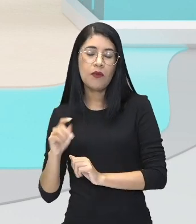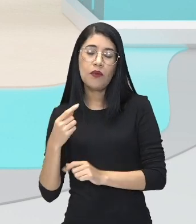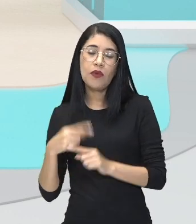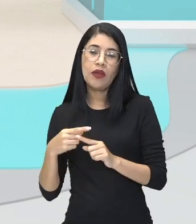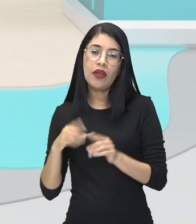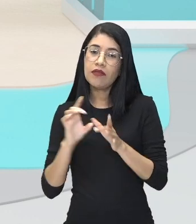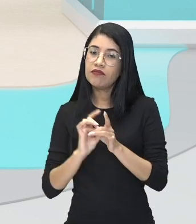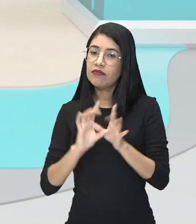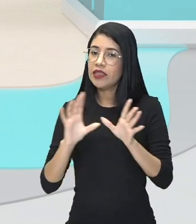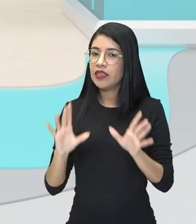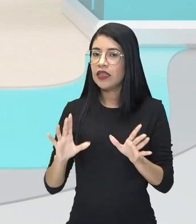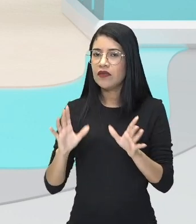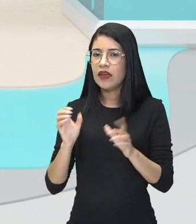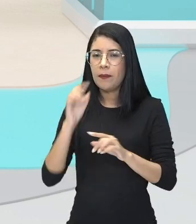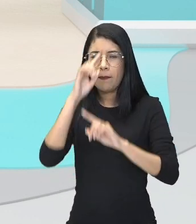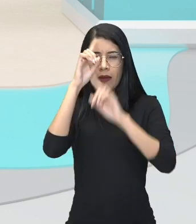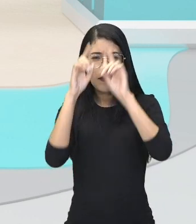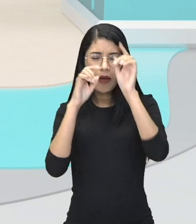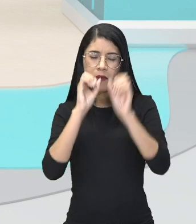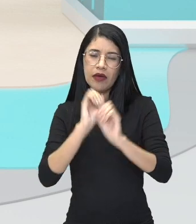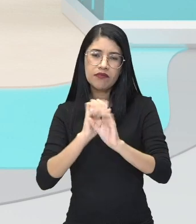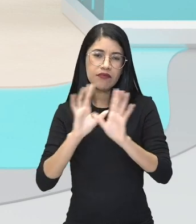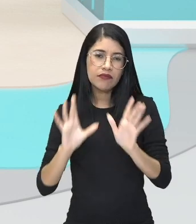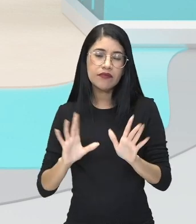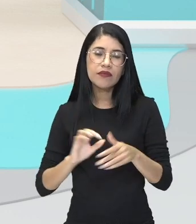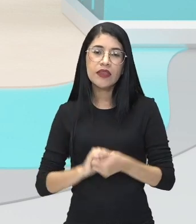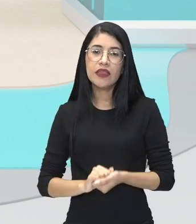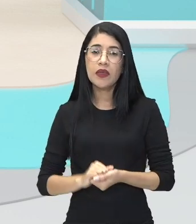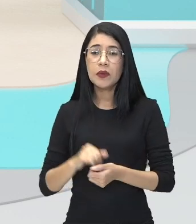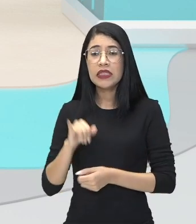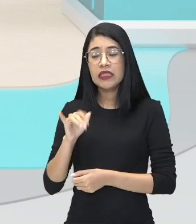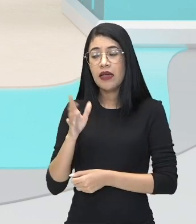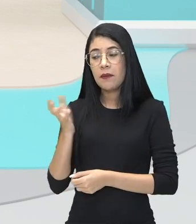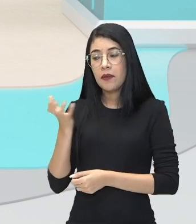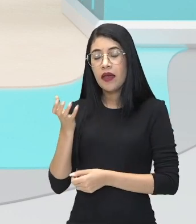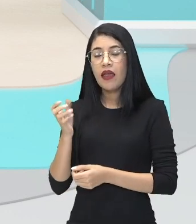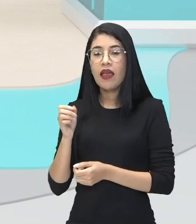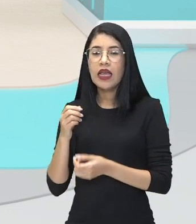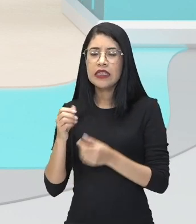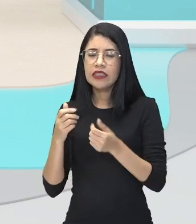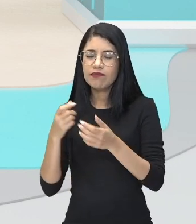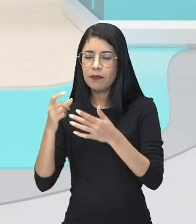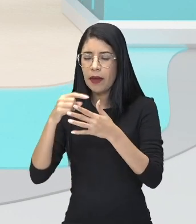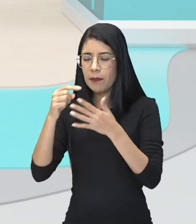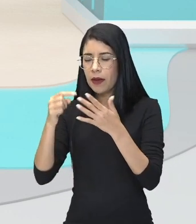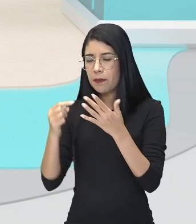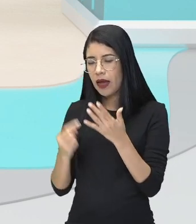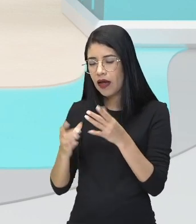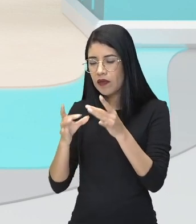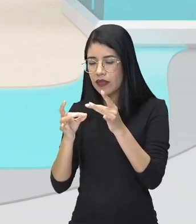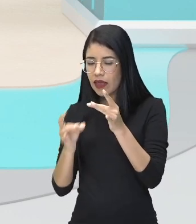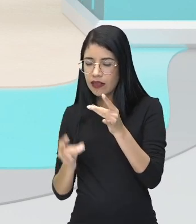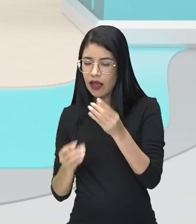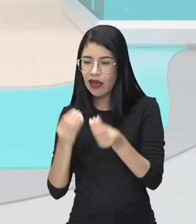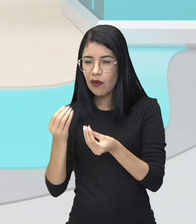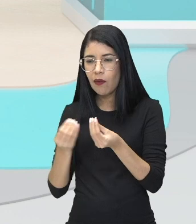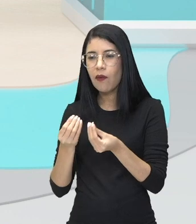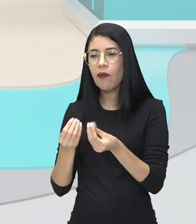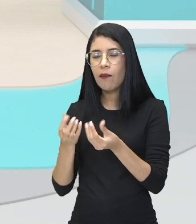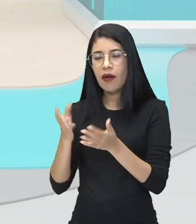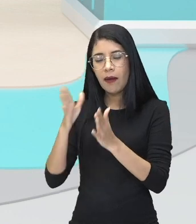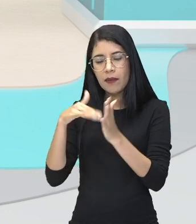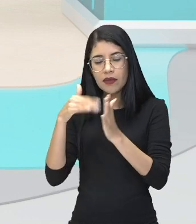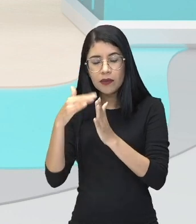sua criação, então ele pode assinar. Quando alguém encomenda, diz como é que tem que ser feito, como é que tem que ser feito aquela